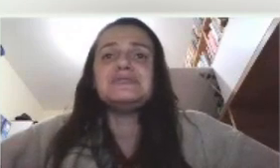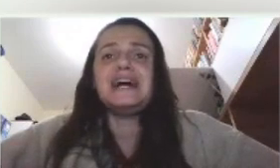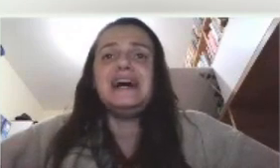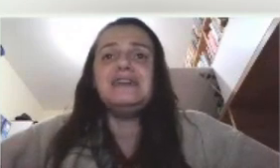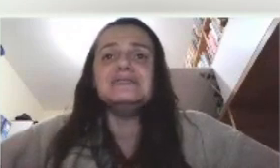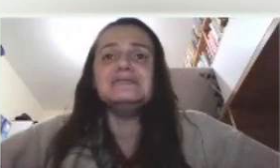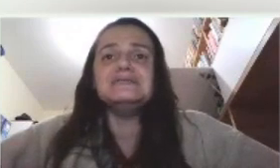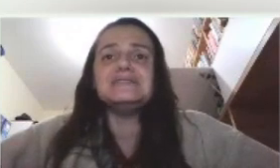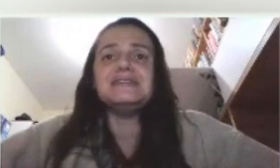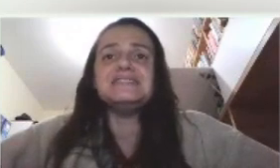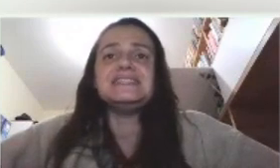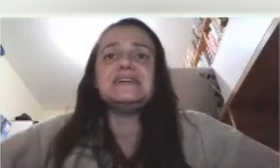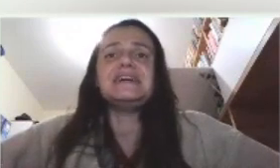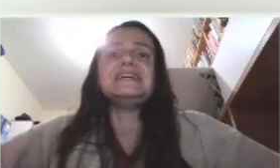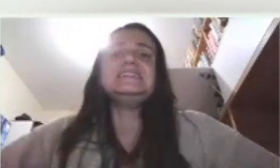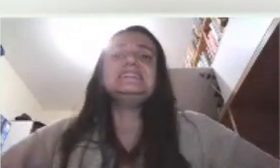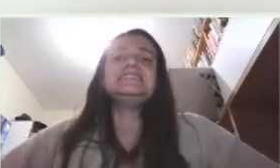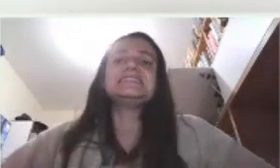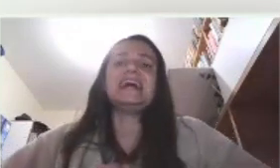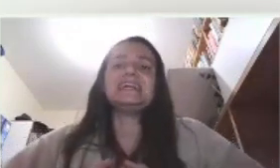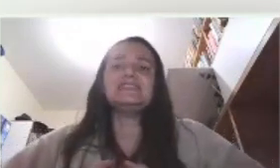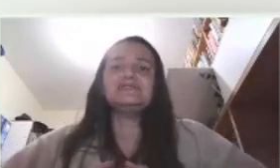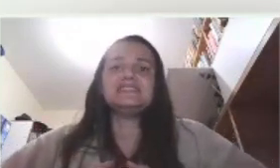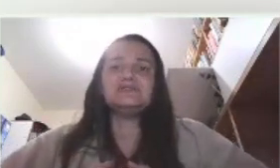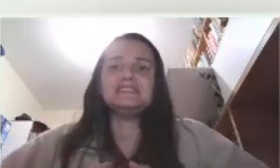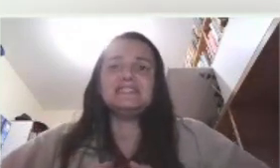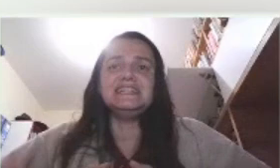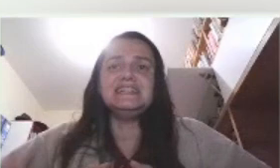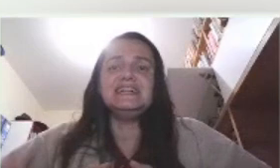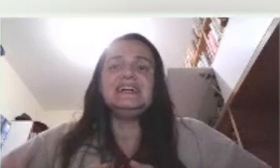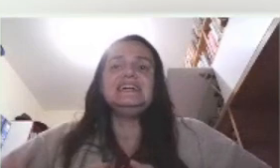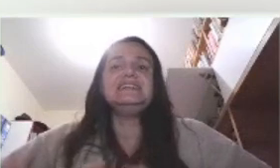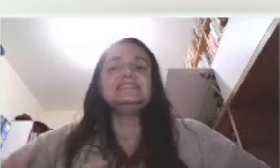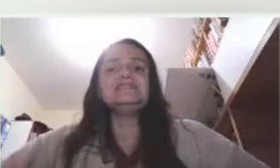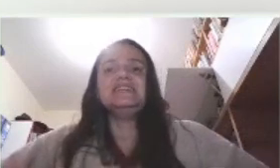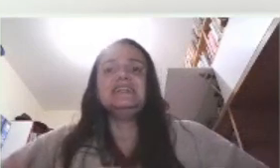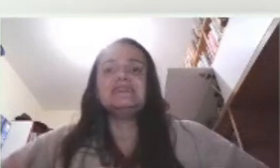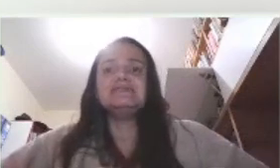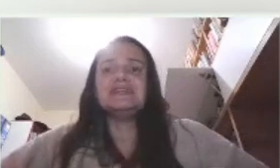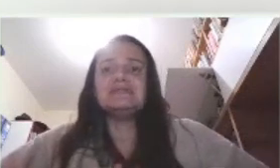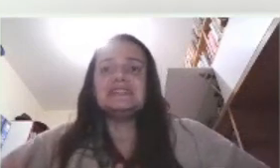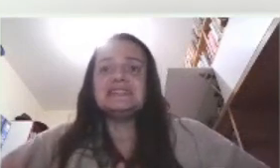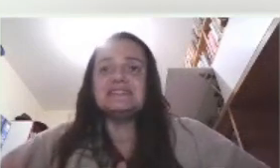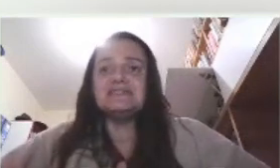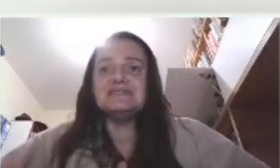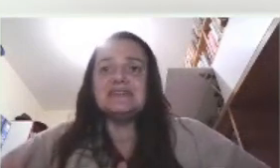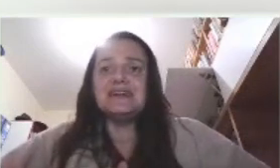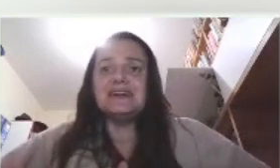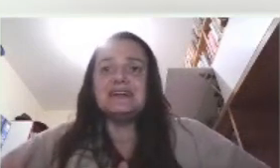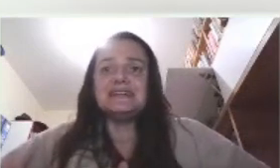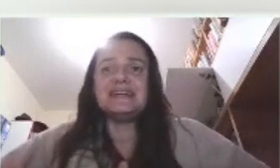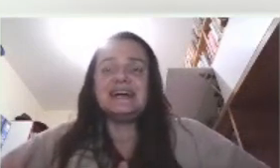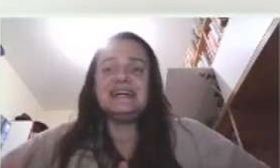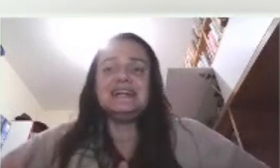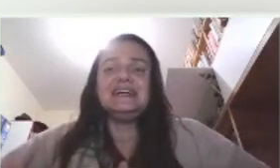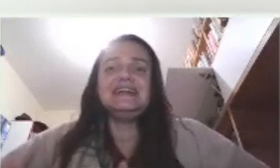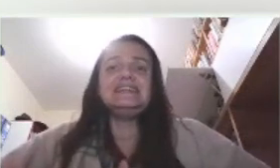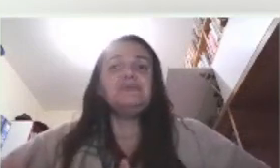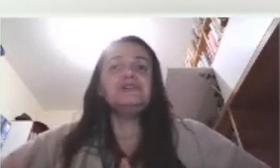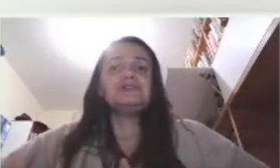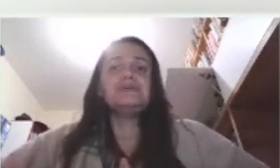parto natural, né, você tem uma grande descarga de ocitocina e isso auxilia na contração,